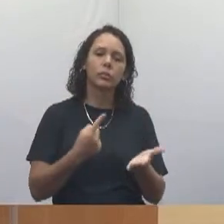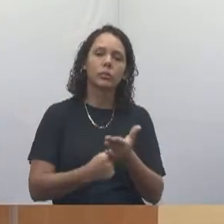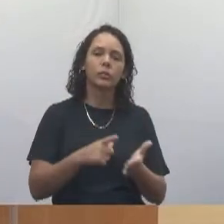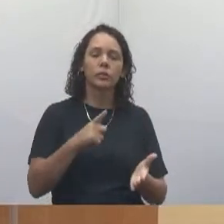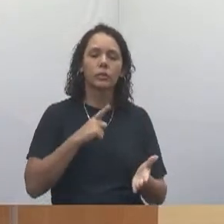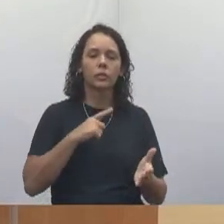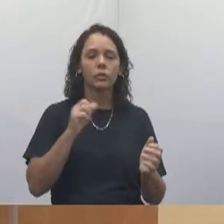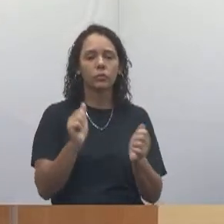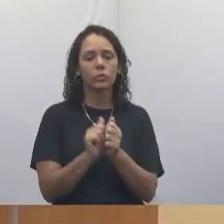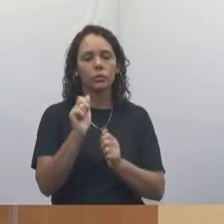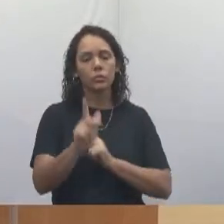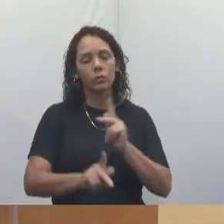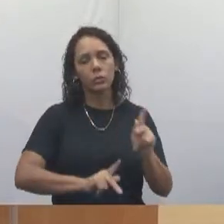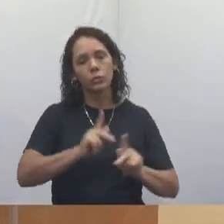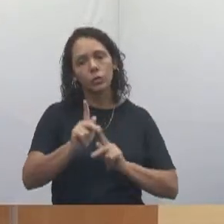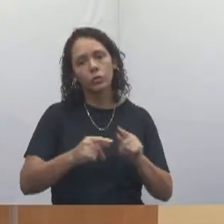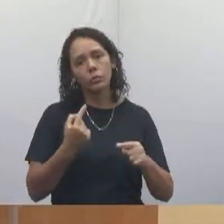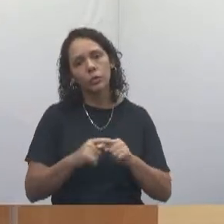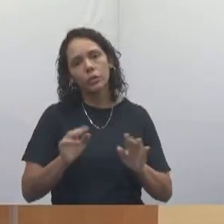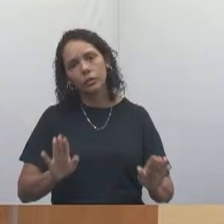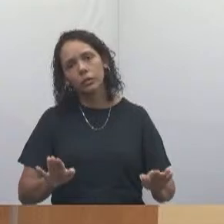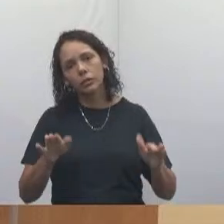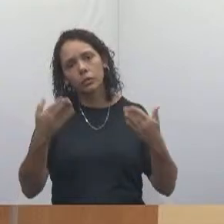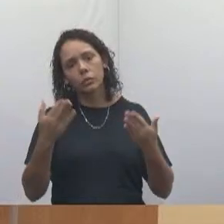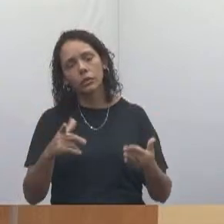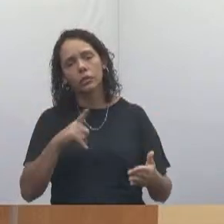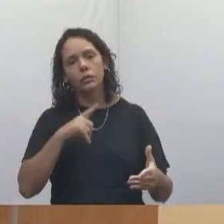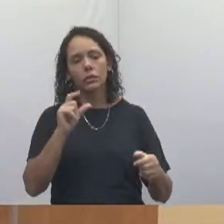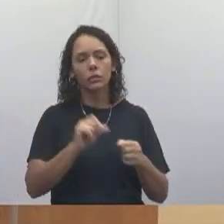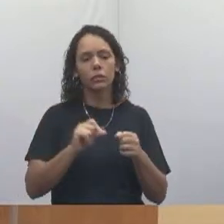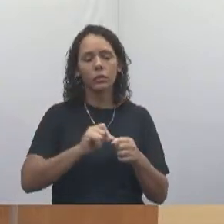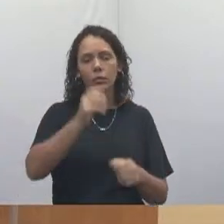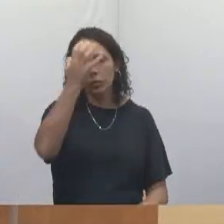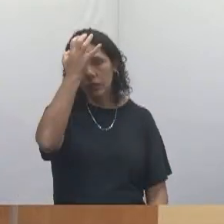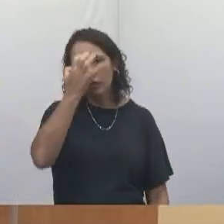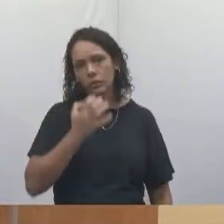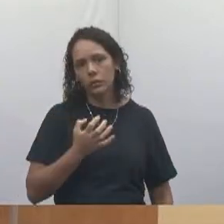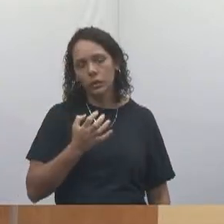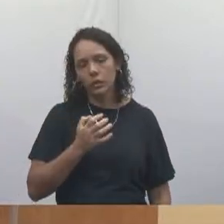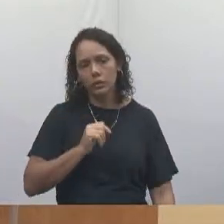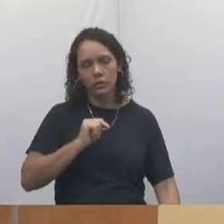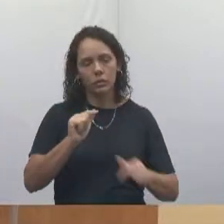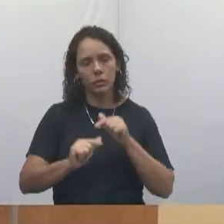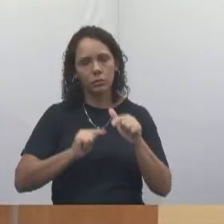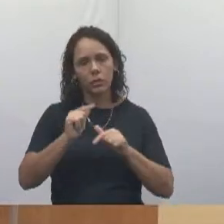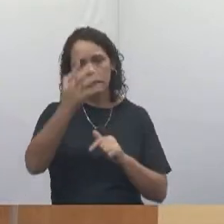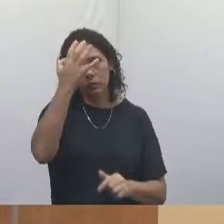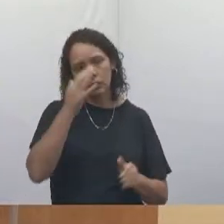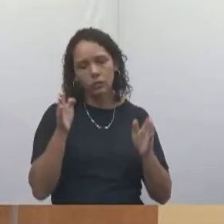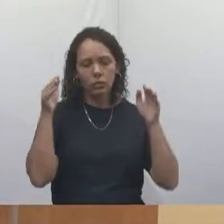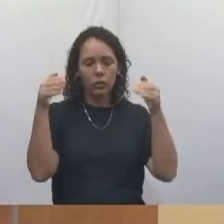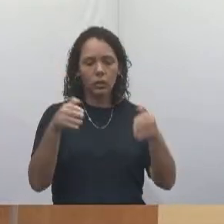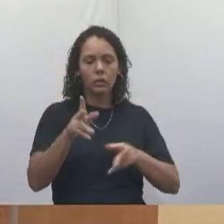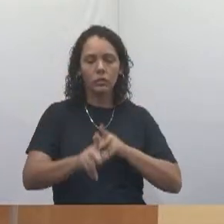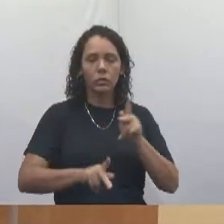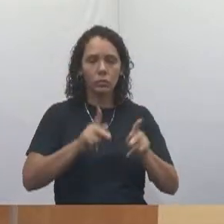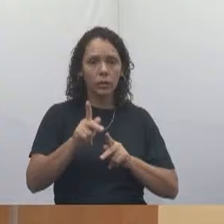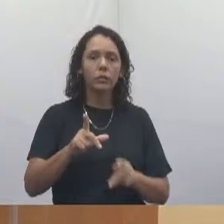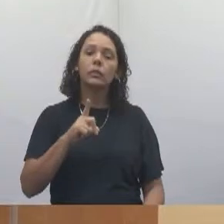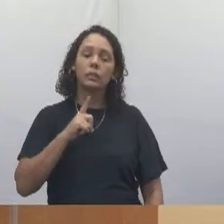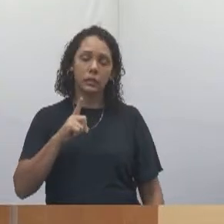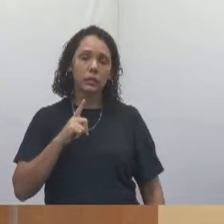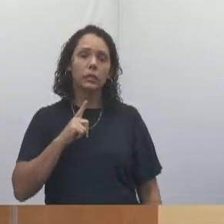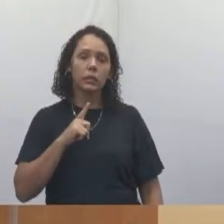com a população, porque quando se faz um trabalho sério, um trabalho voltado para a população, o resultado